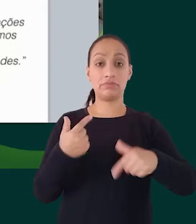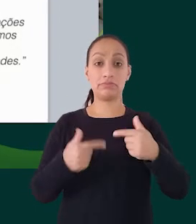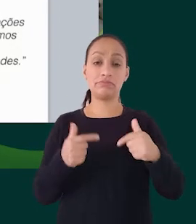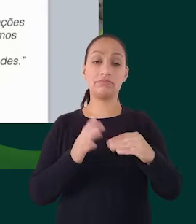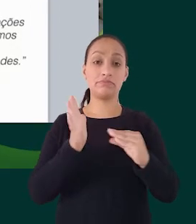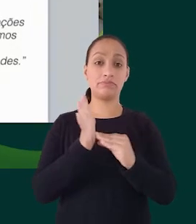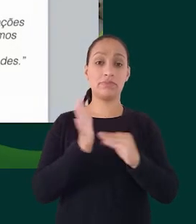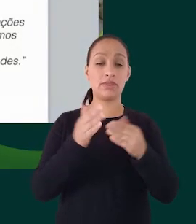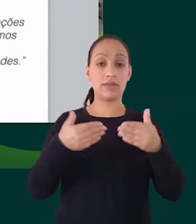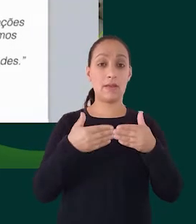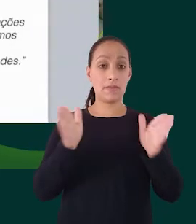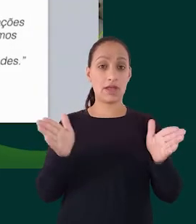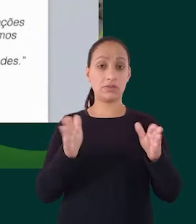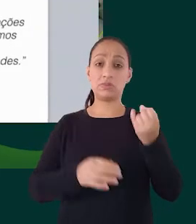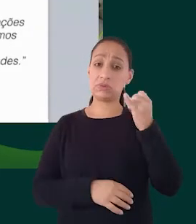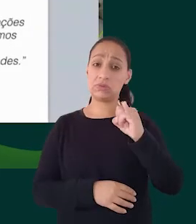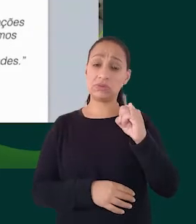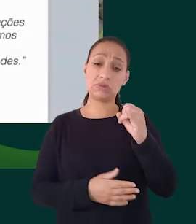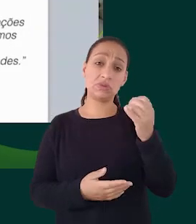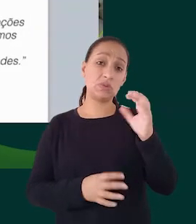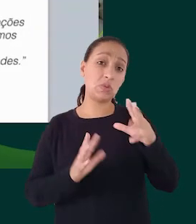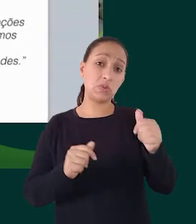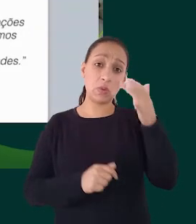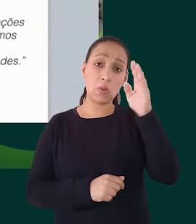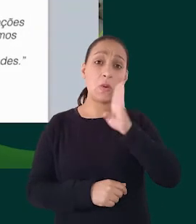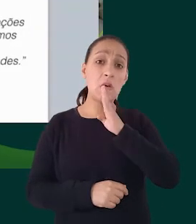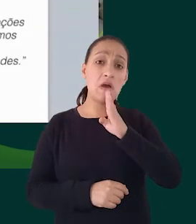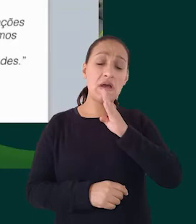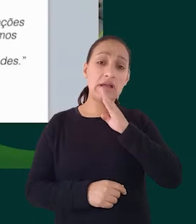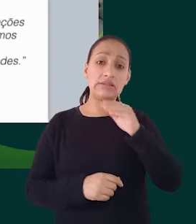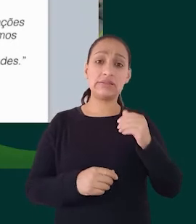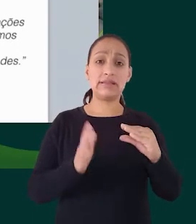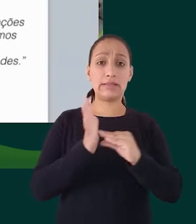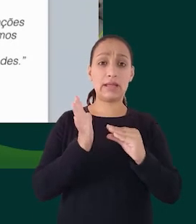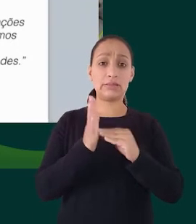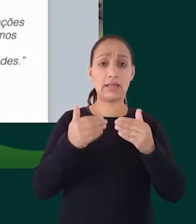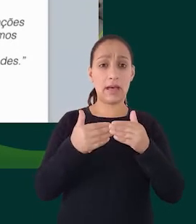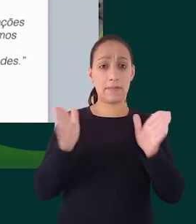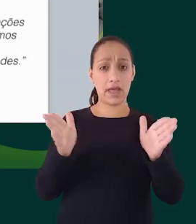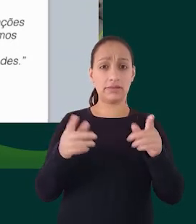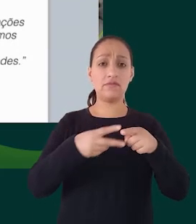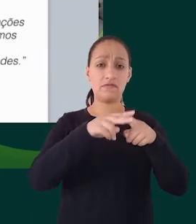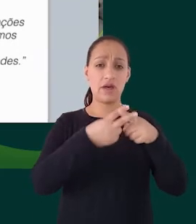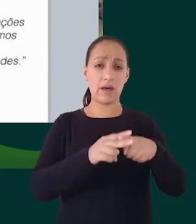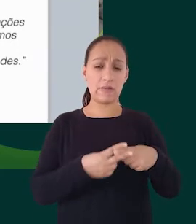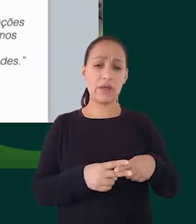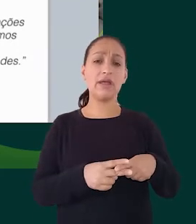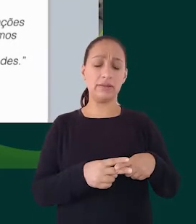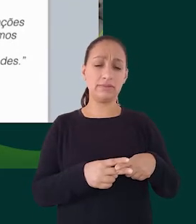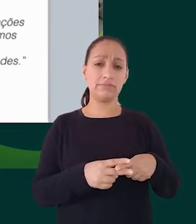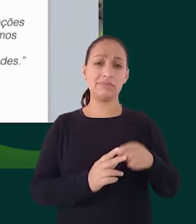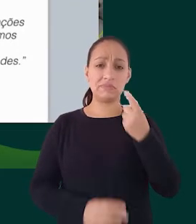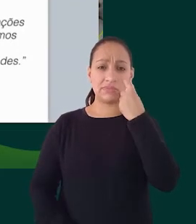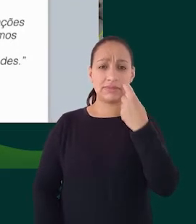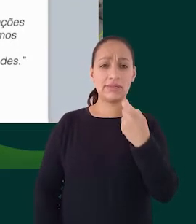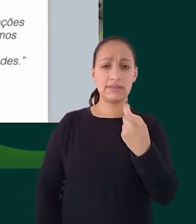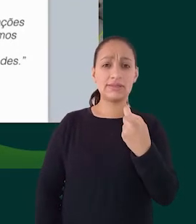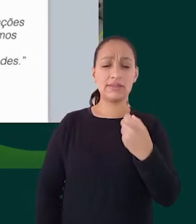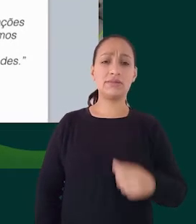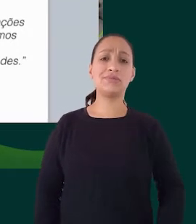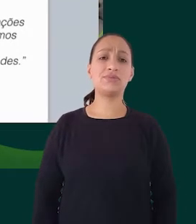dados abertos. Não sei se todos conhecem, mas os dados abertos são uma ferramenta muito